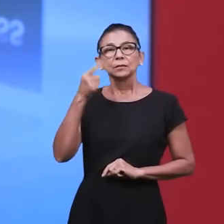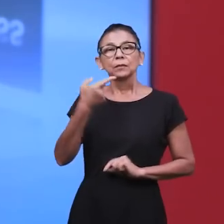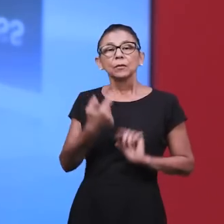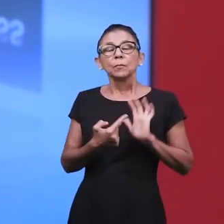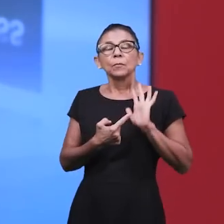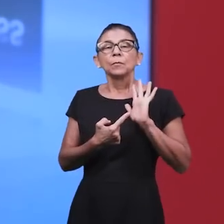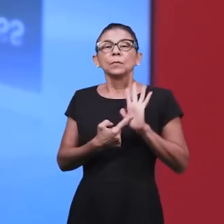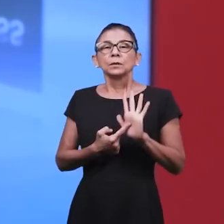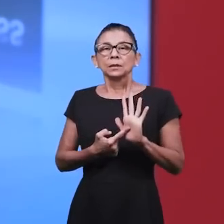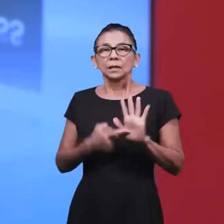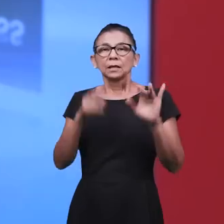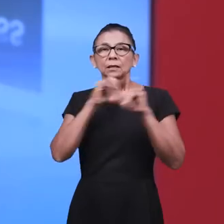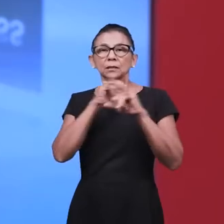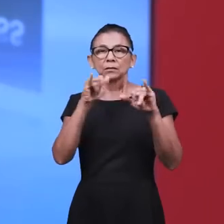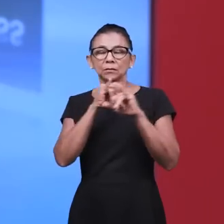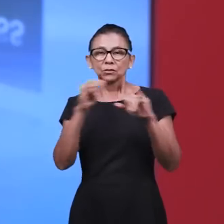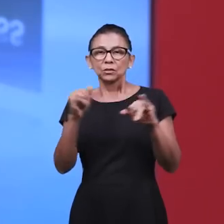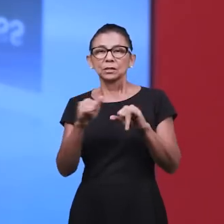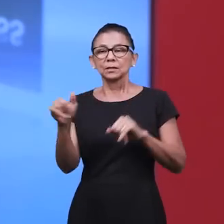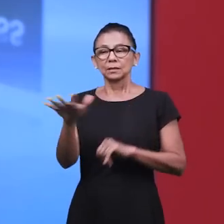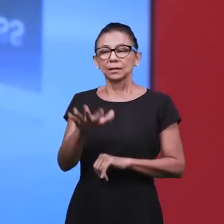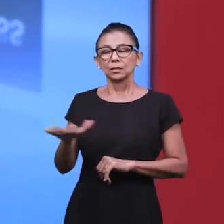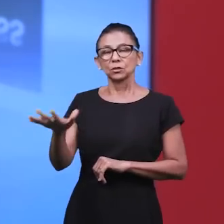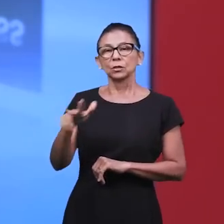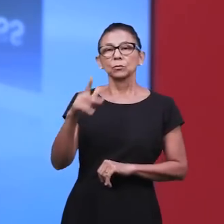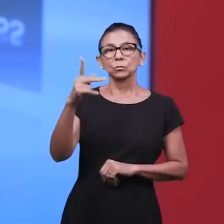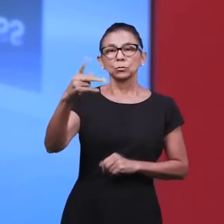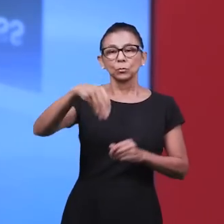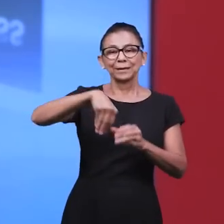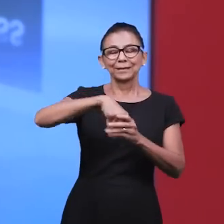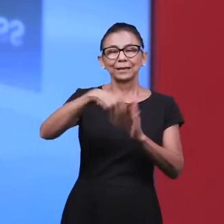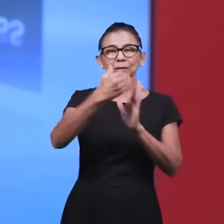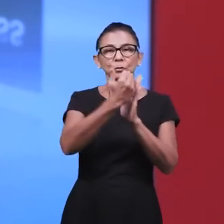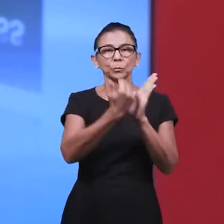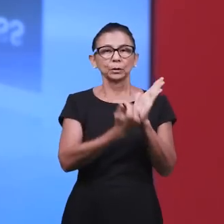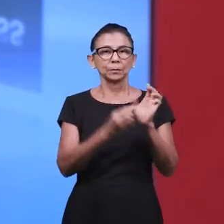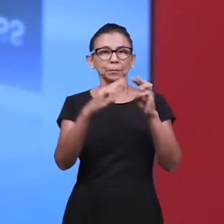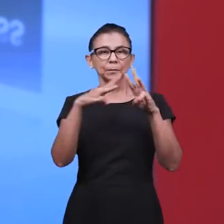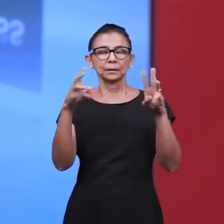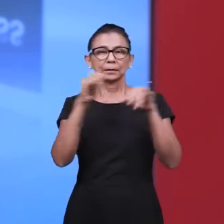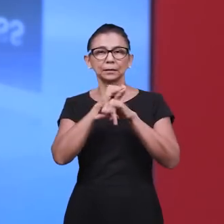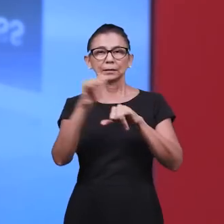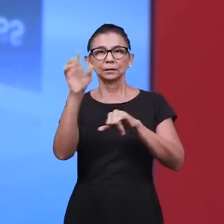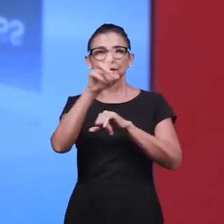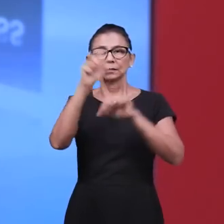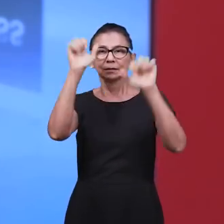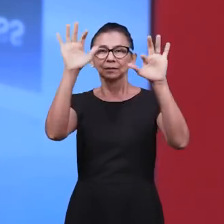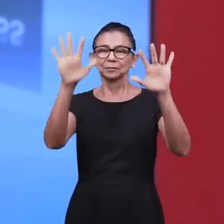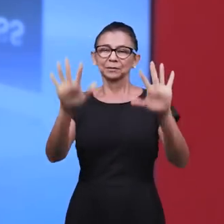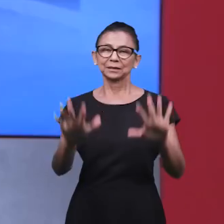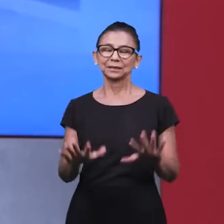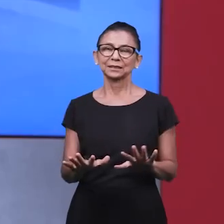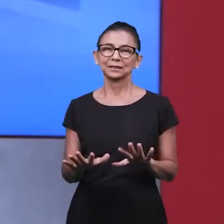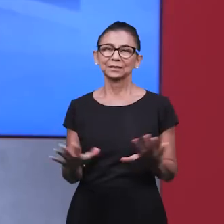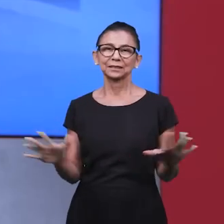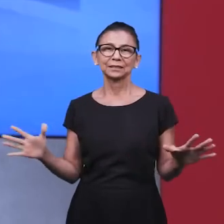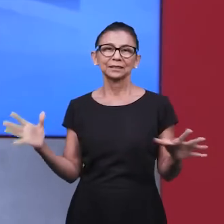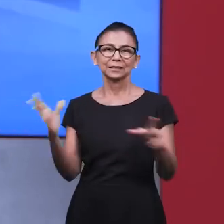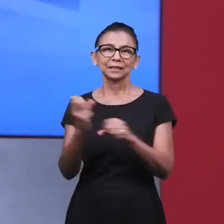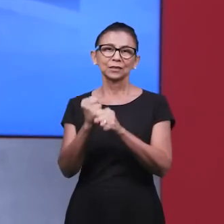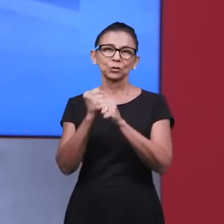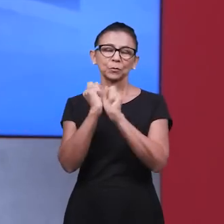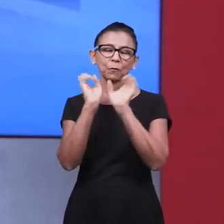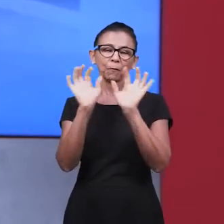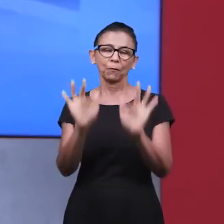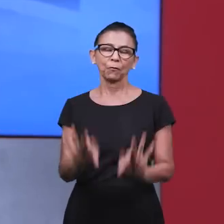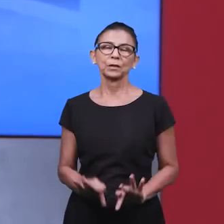aqui a notícia da sua igreja, aí da sua região, dentro aqui do programa Maranhão News. Que Deus abençoe, nós estamos aqui